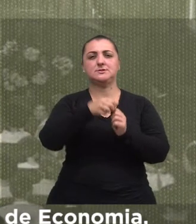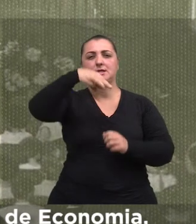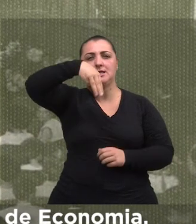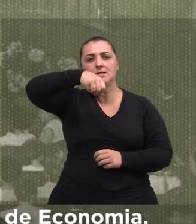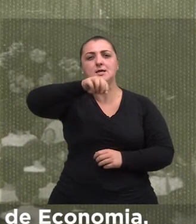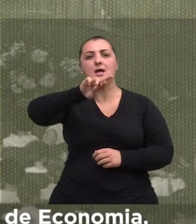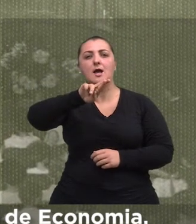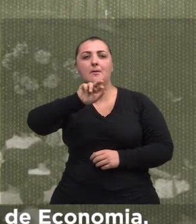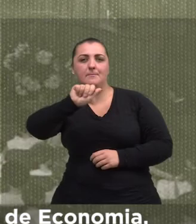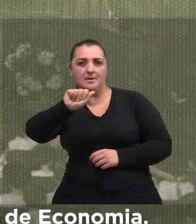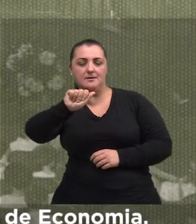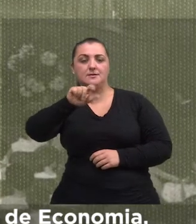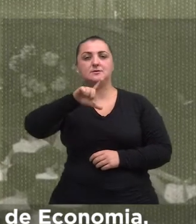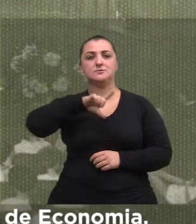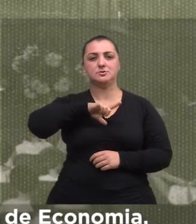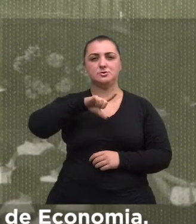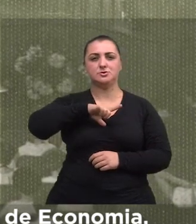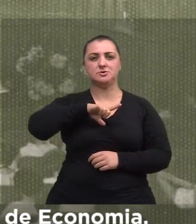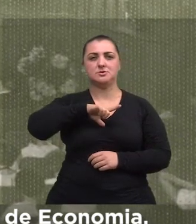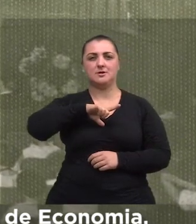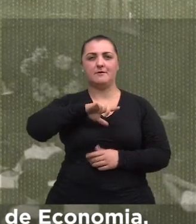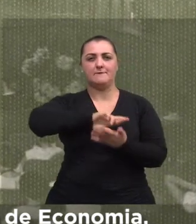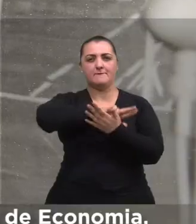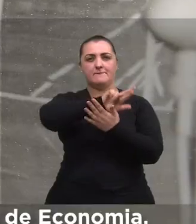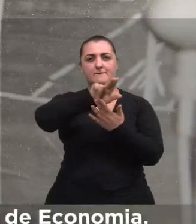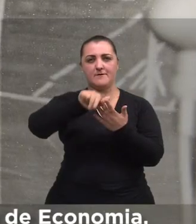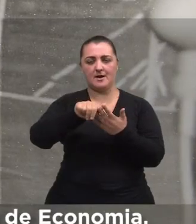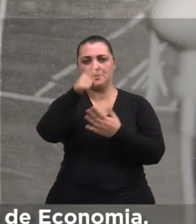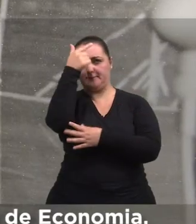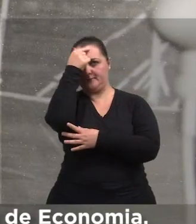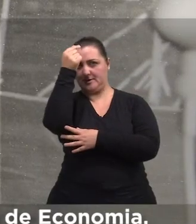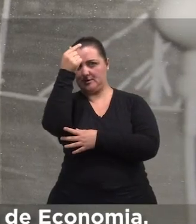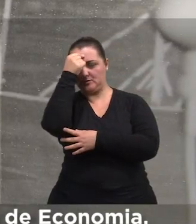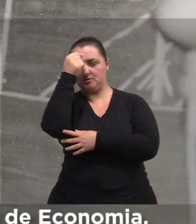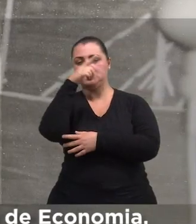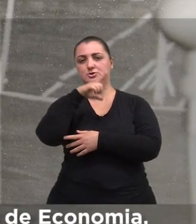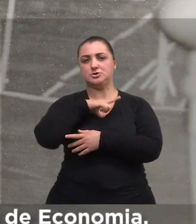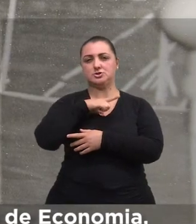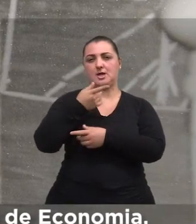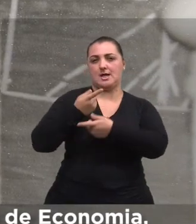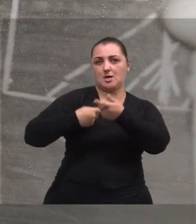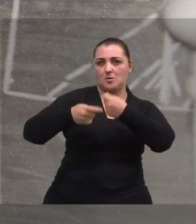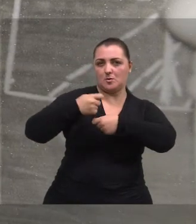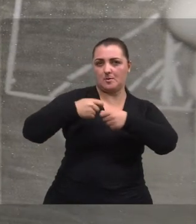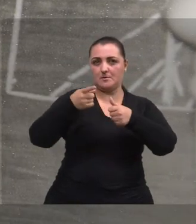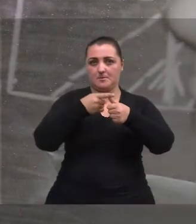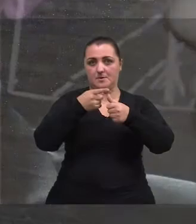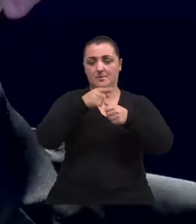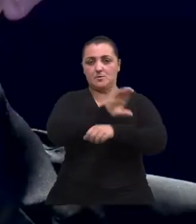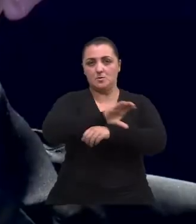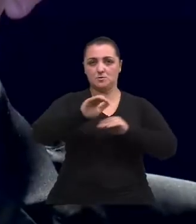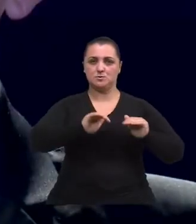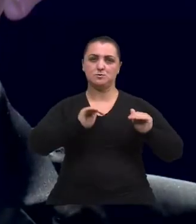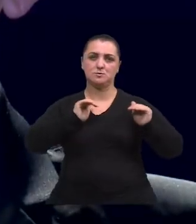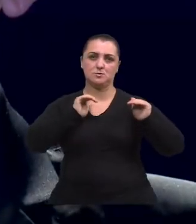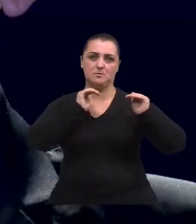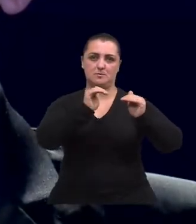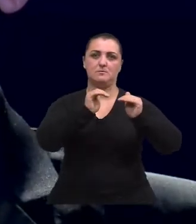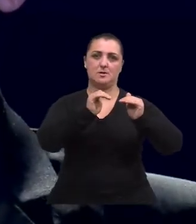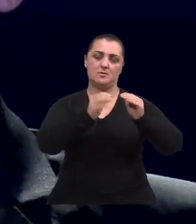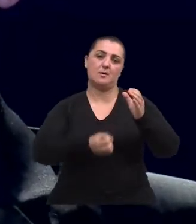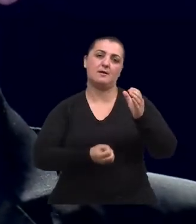e a Mitra Diocesana, a Diocese, tinha várias faculdades. Tinha a Faculdade de Economia, que foi o primeiro curso